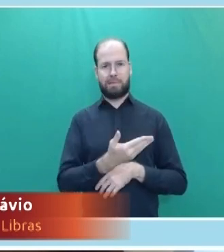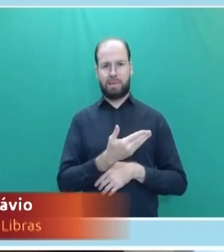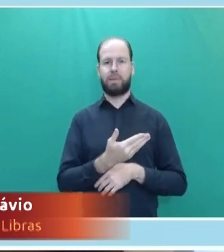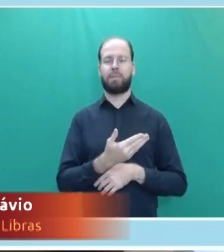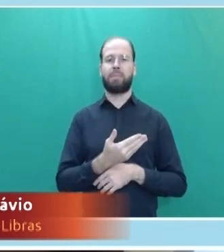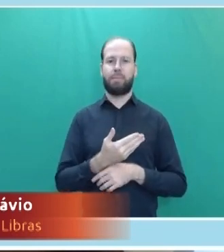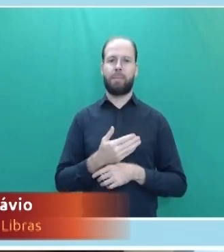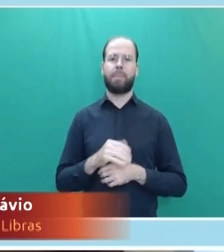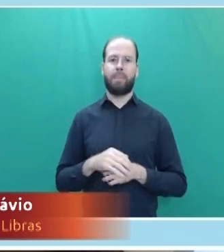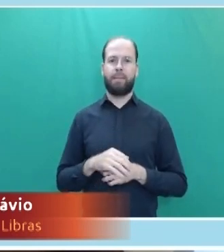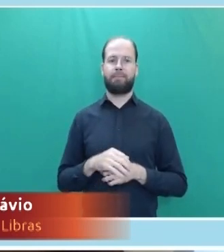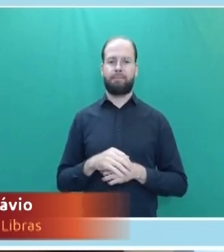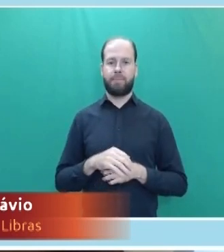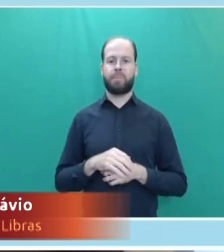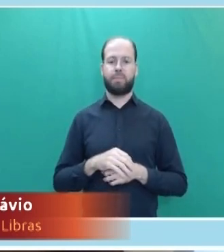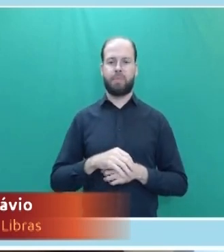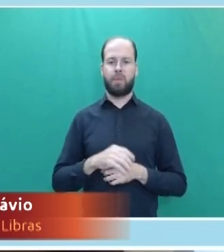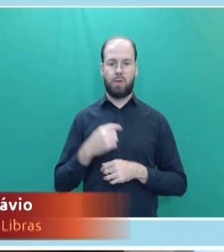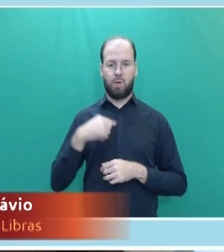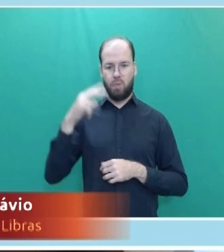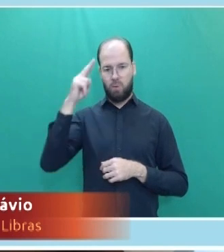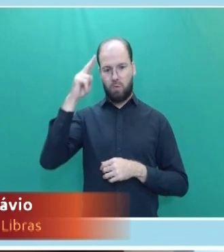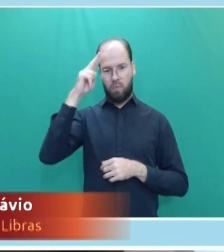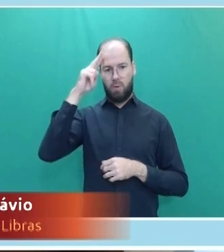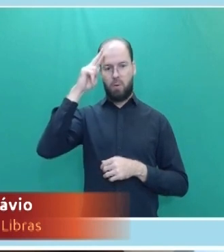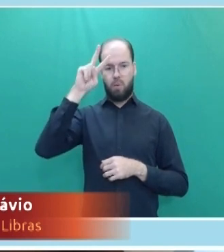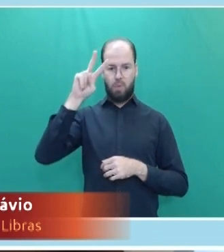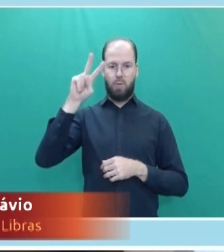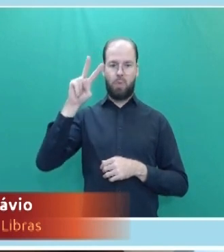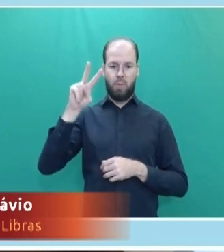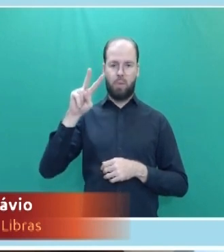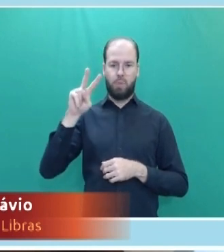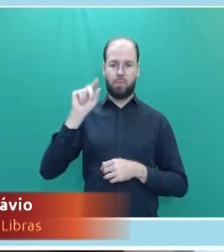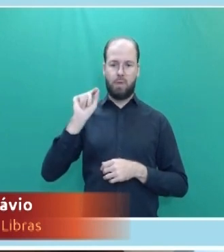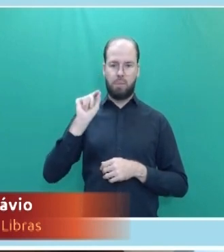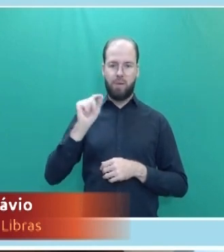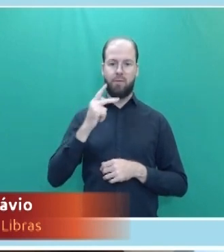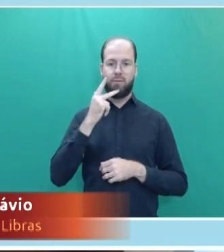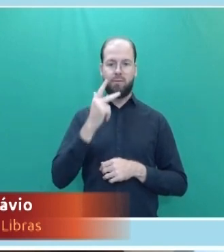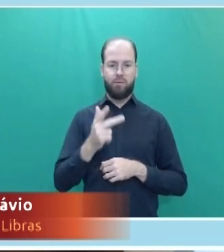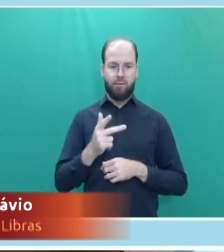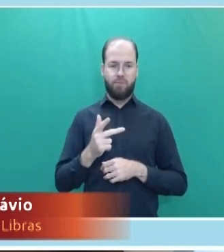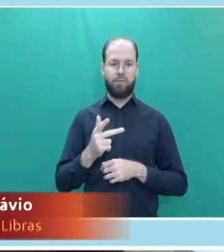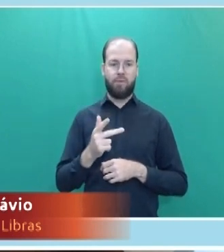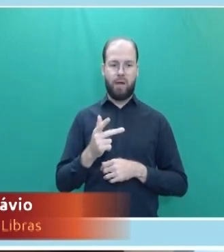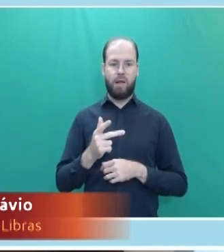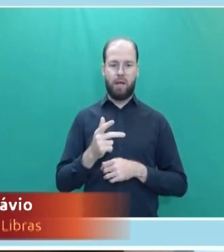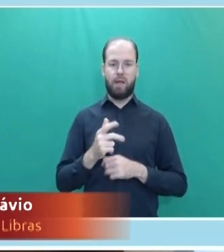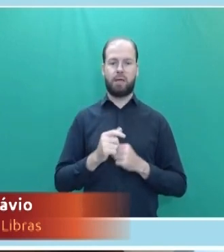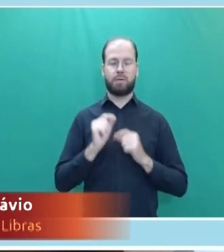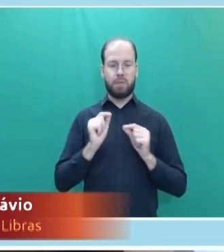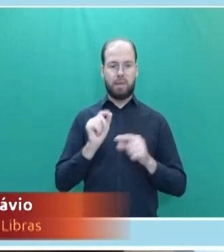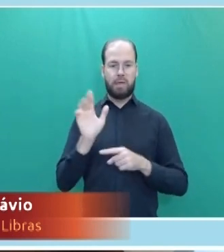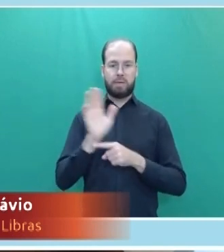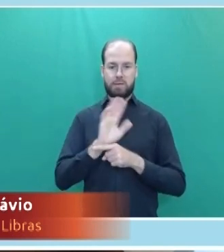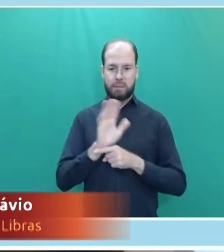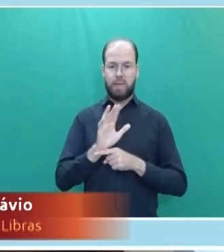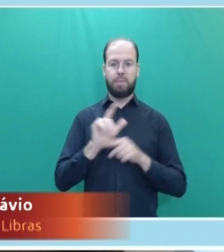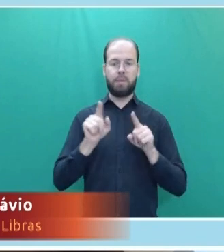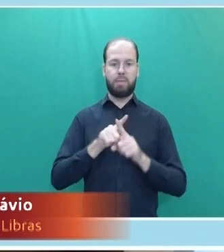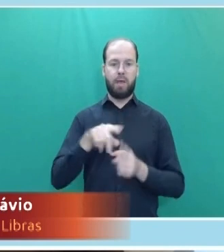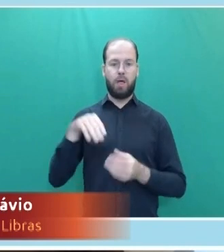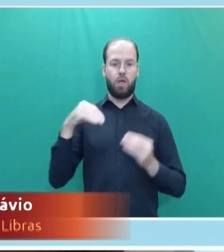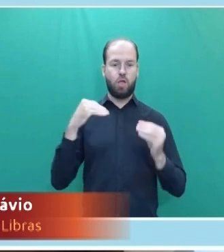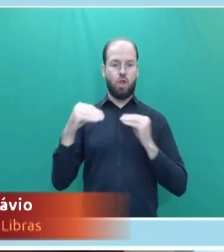que eu sei, pelo que eu me lembre, eu não lembro de se falar mais, nem no cinema, nem nas telenovelas,